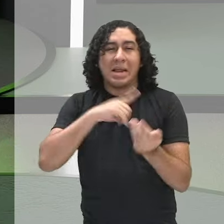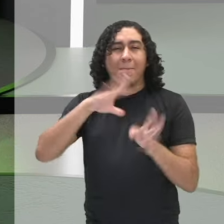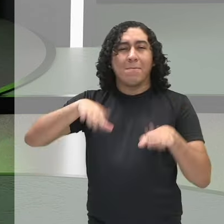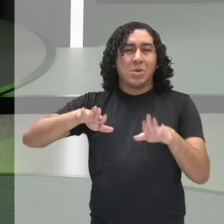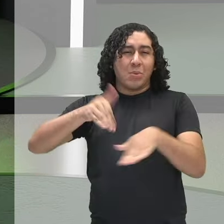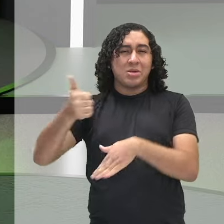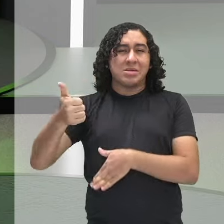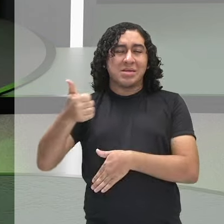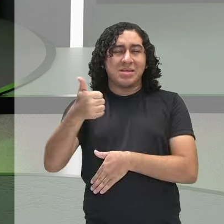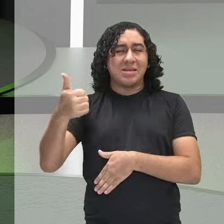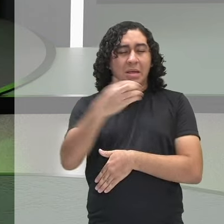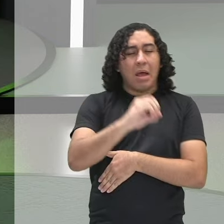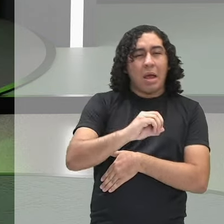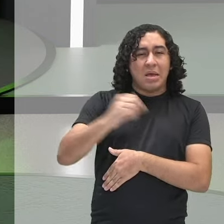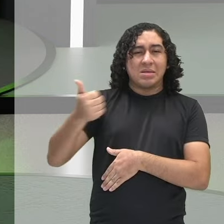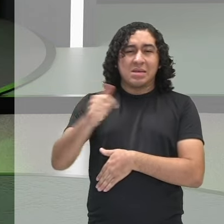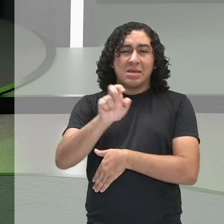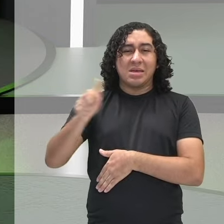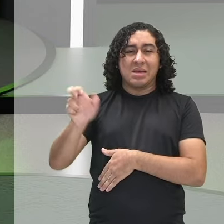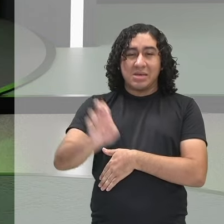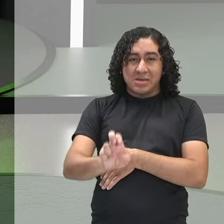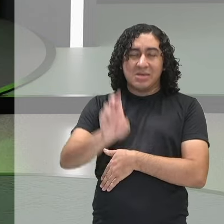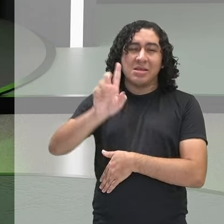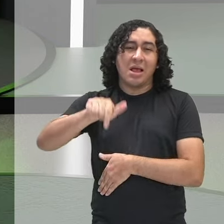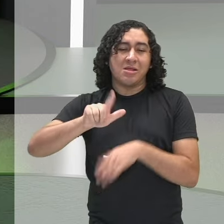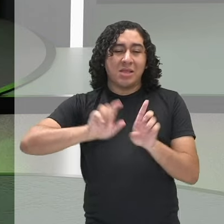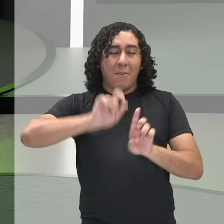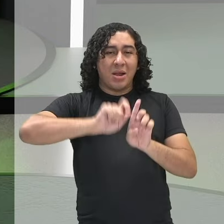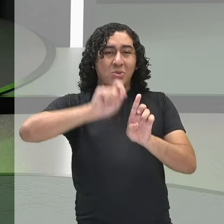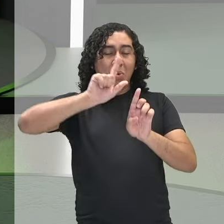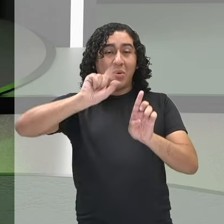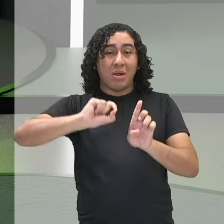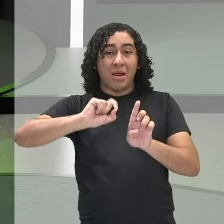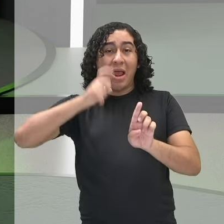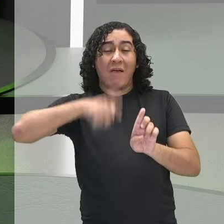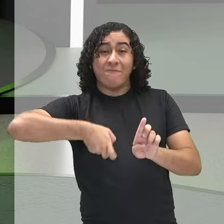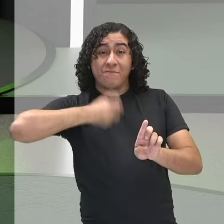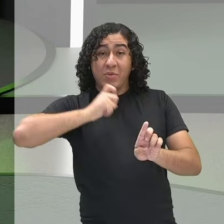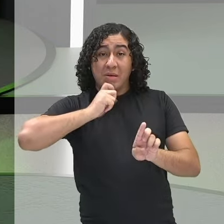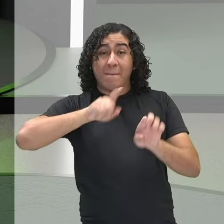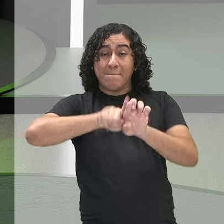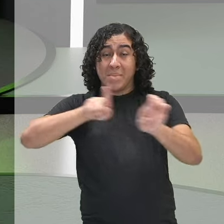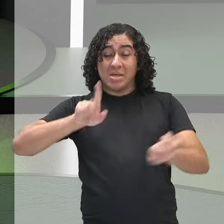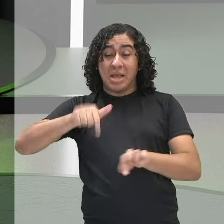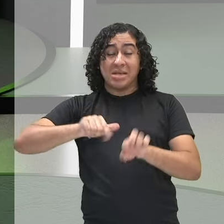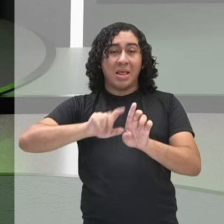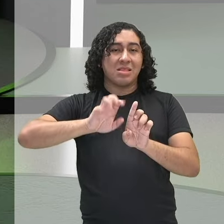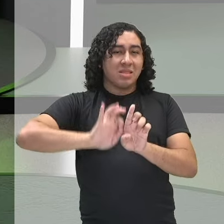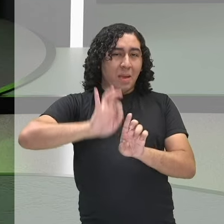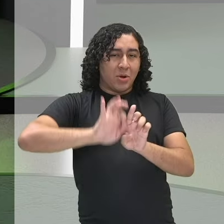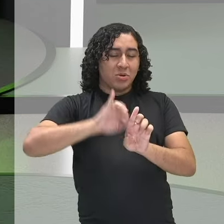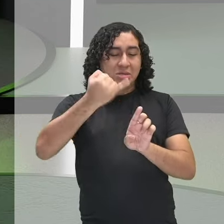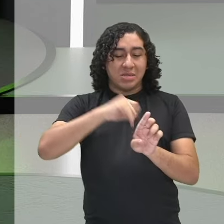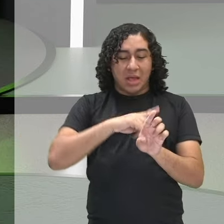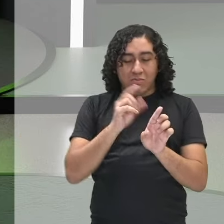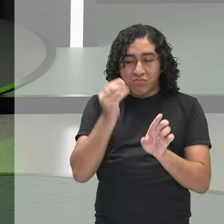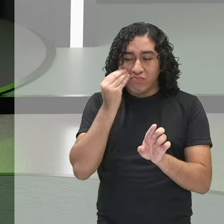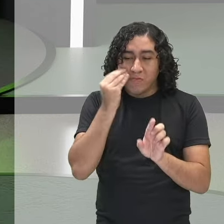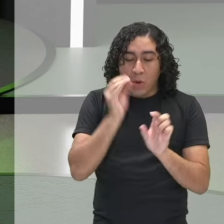aproximadamente 110, 115 a uma temperatura baixa. Só que nessa temperatura, se você seguir o gráfico bem